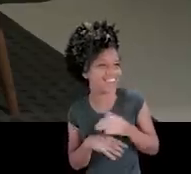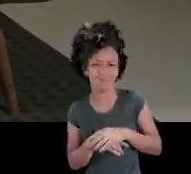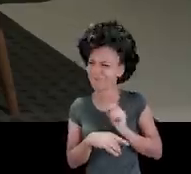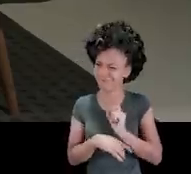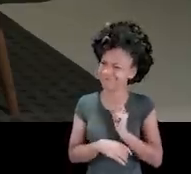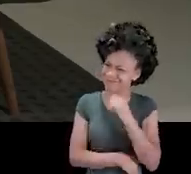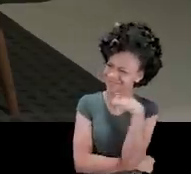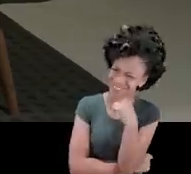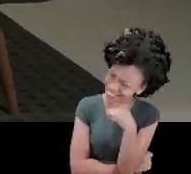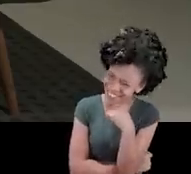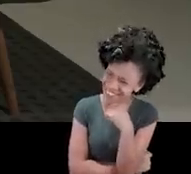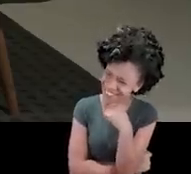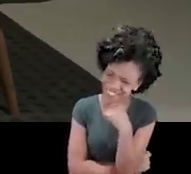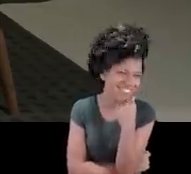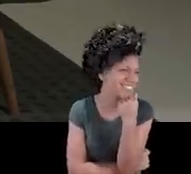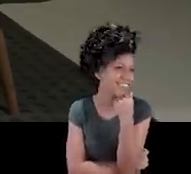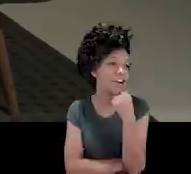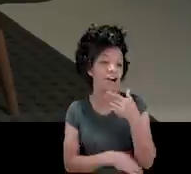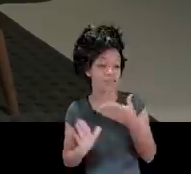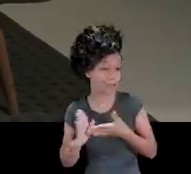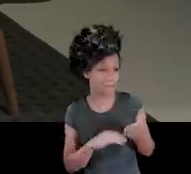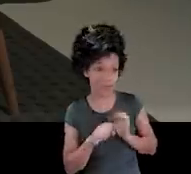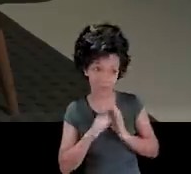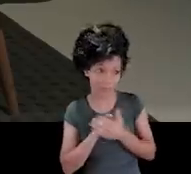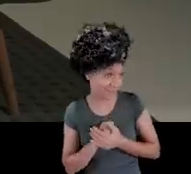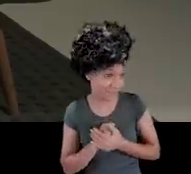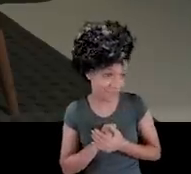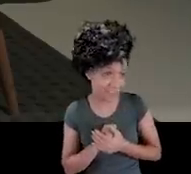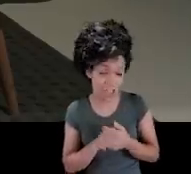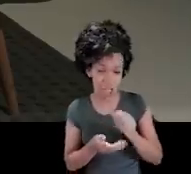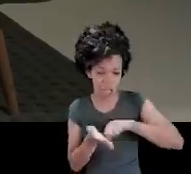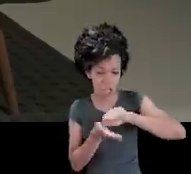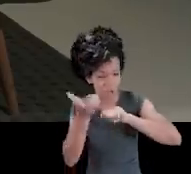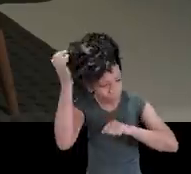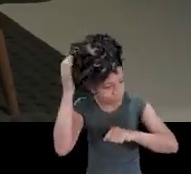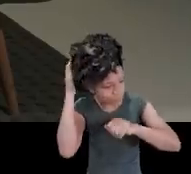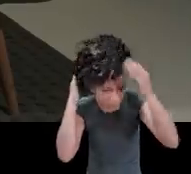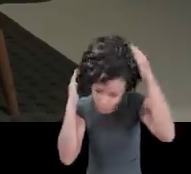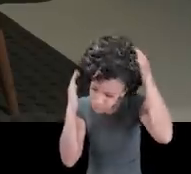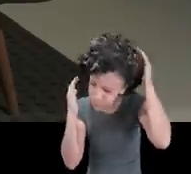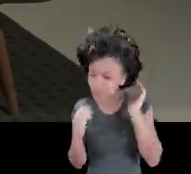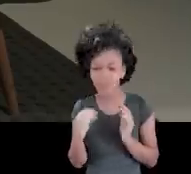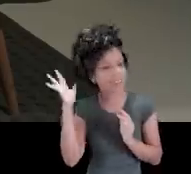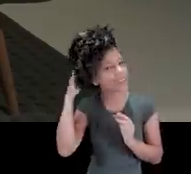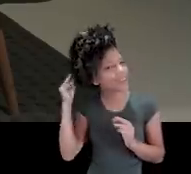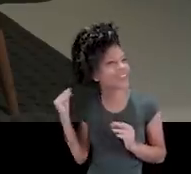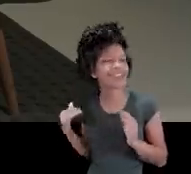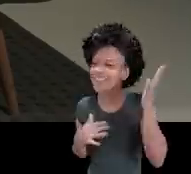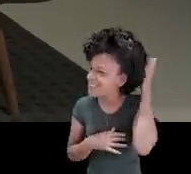quê? É verdade. No, no tempo de Covid, cara, eu passava álcool em gel aqui, porque onde você passa é o... Você fala, cara,